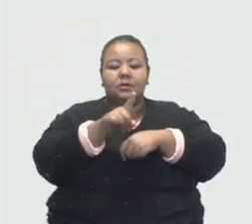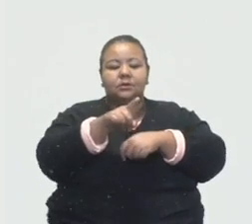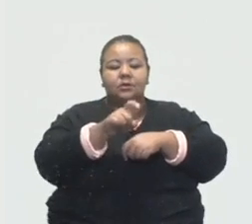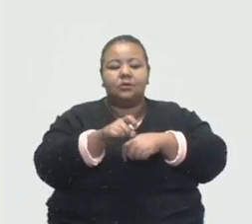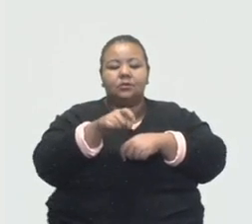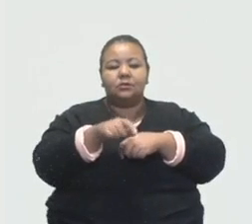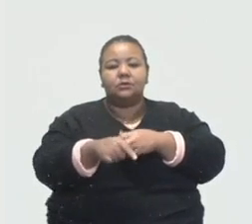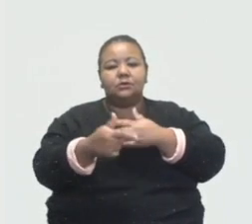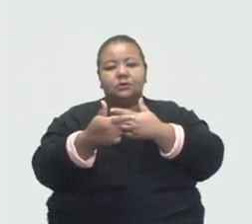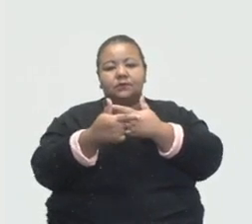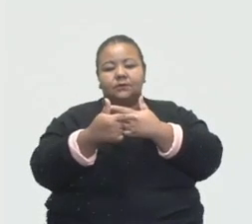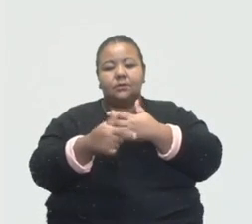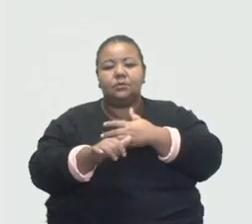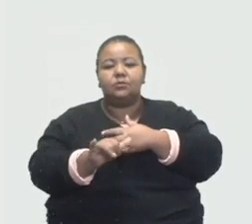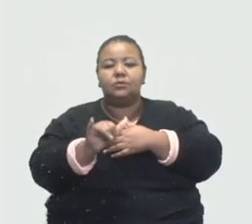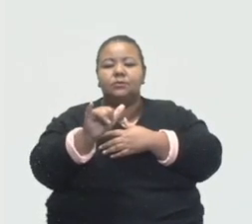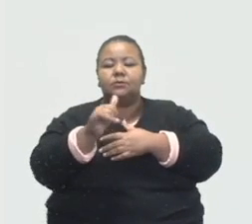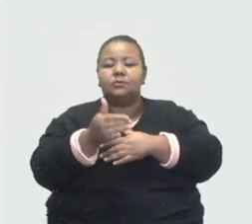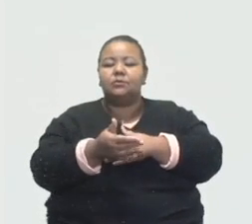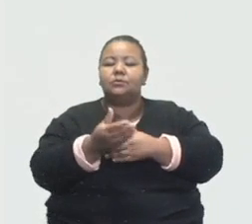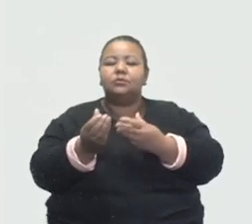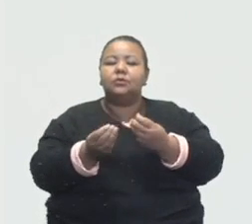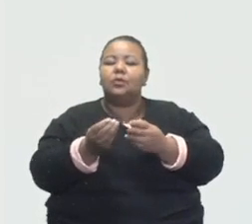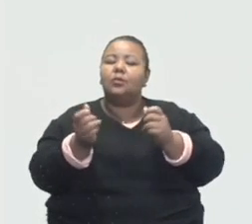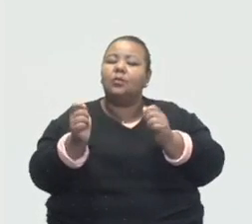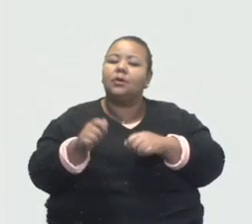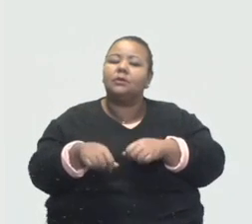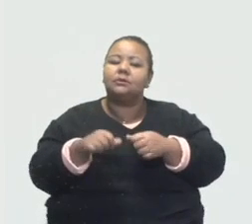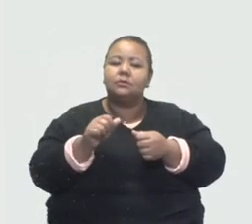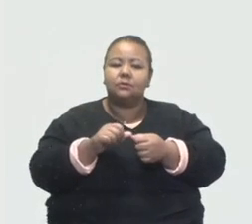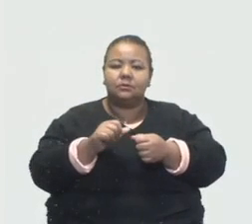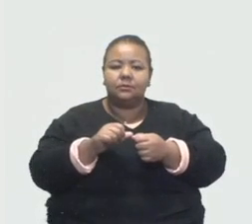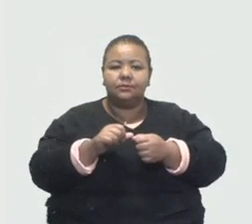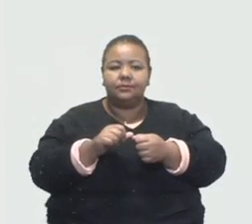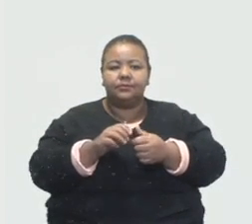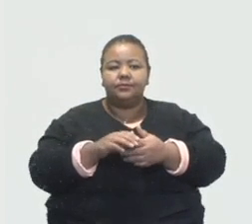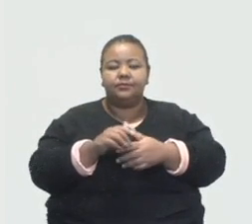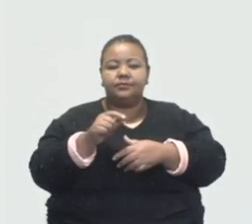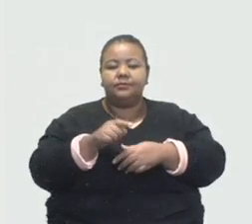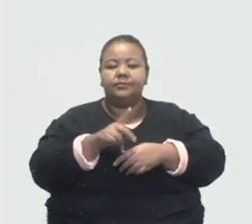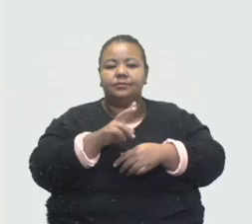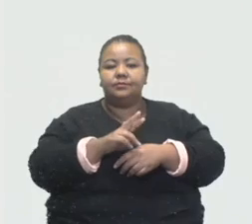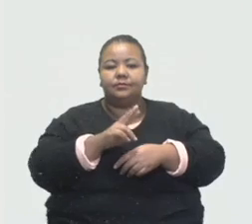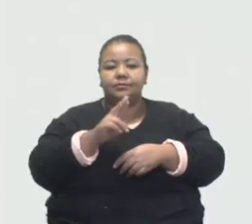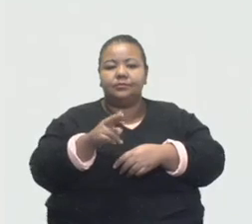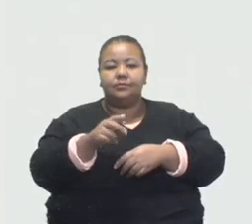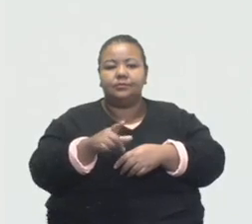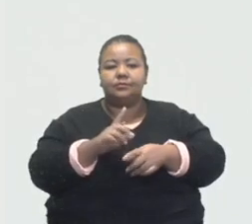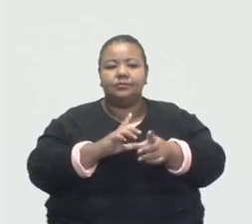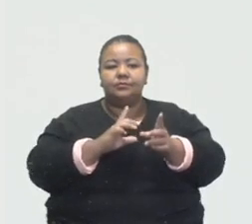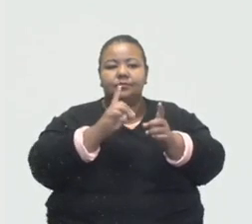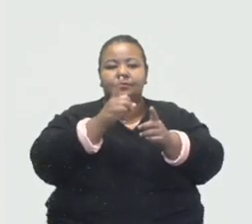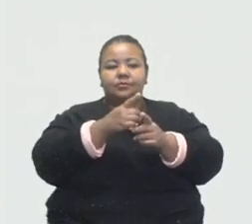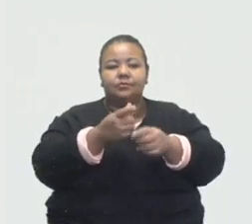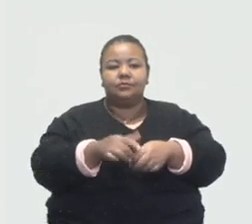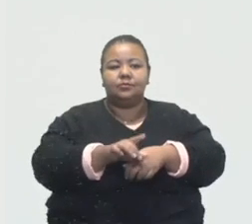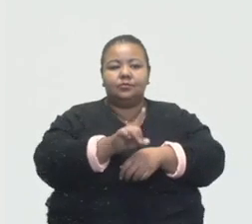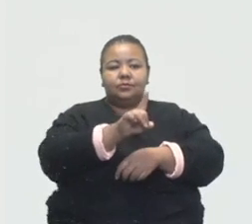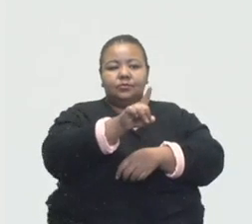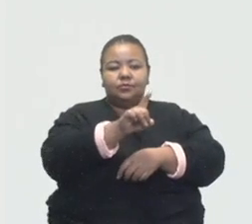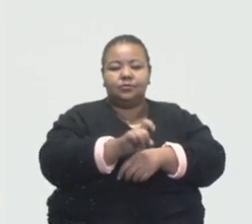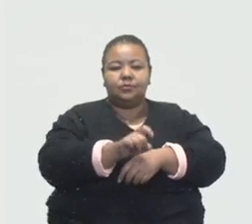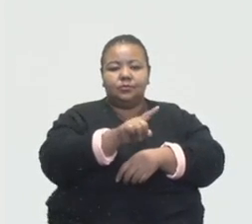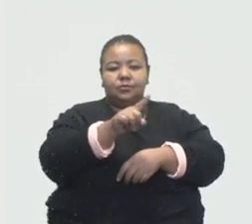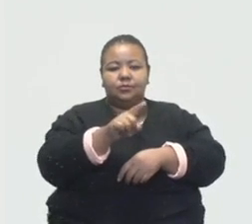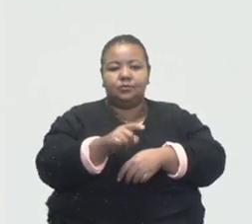função do y. Qual seria este resultado? Este resultado, você encontraria que x é